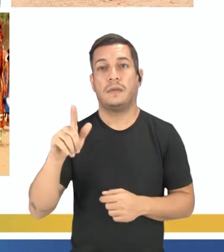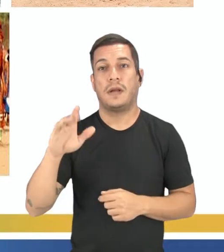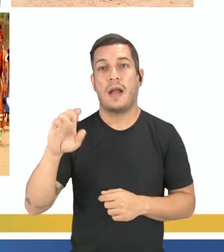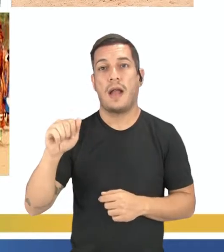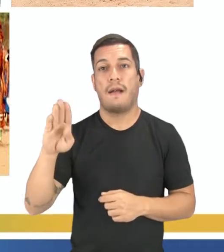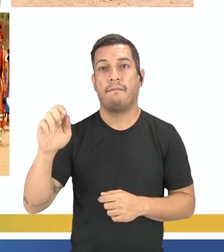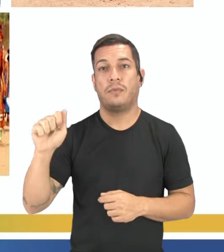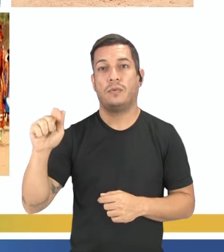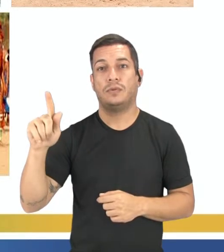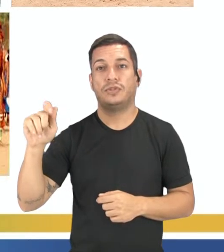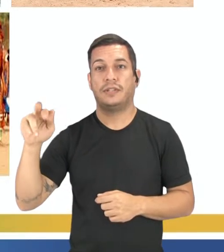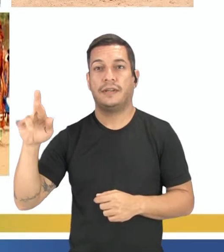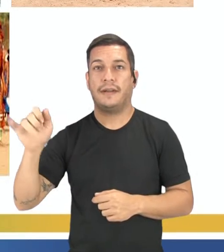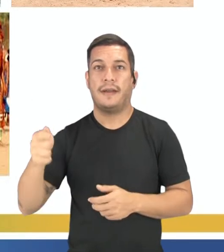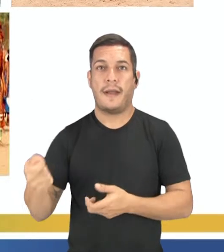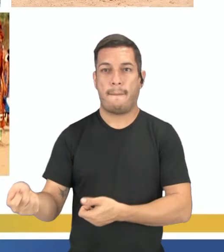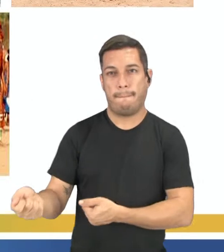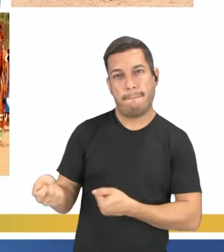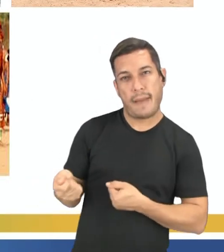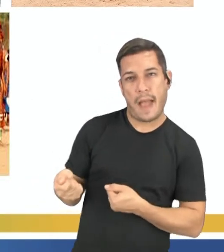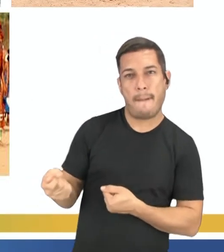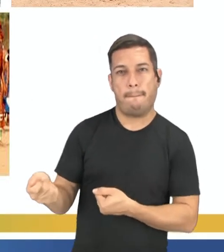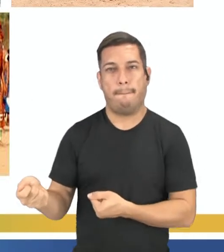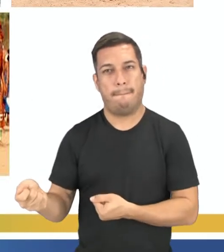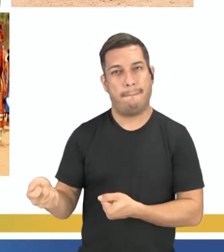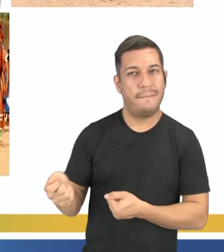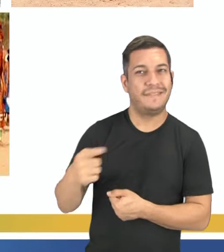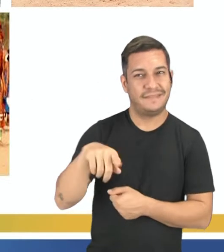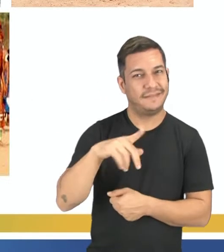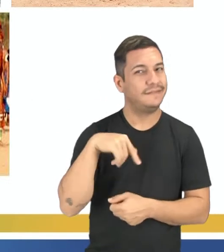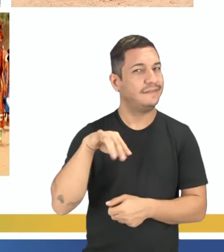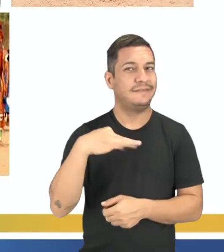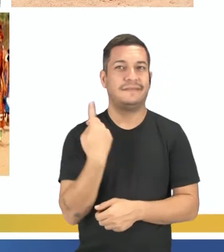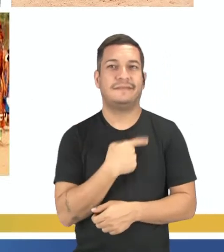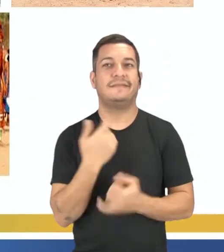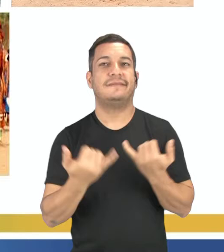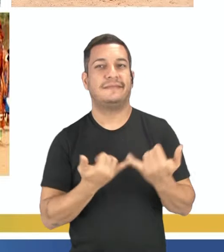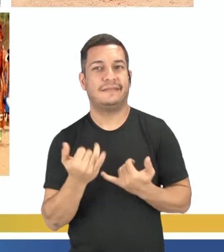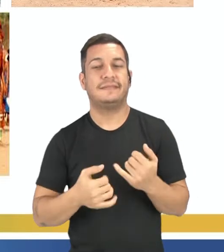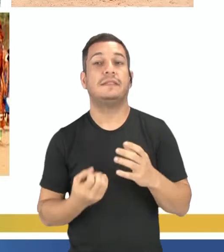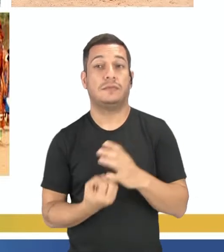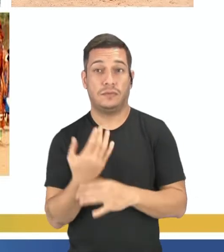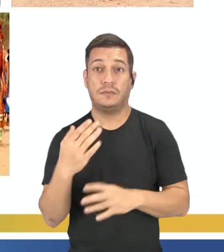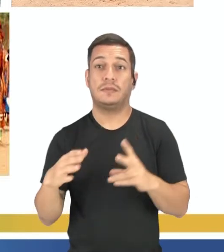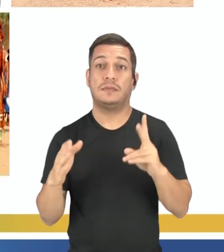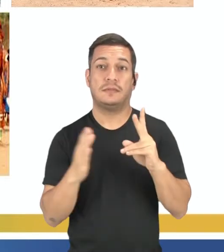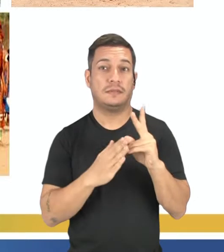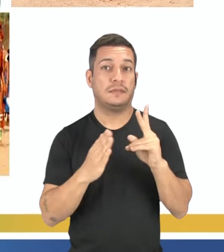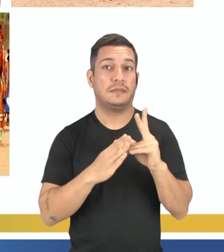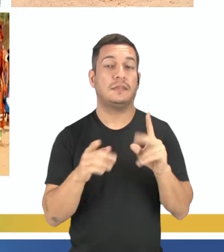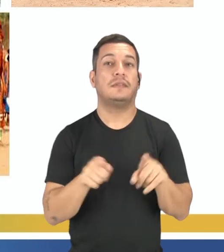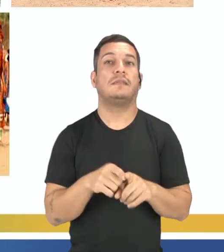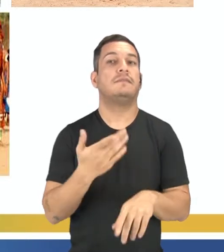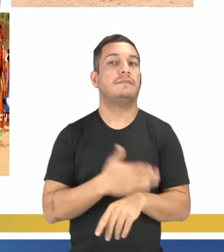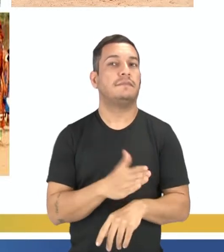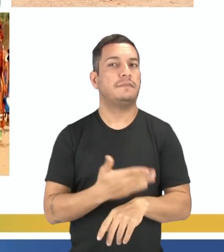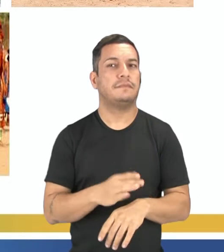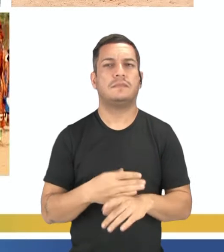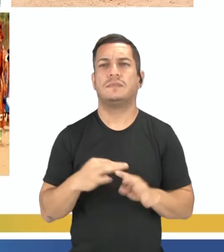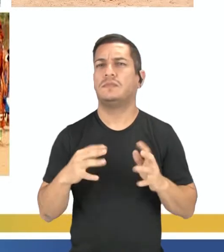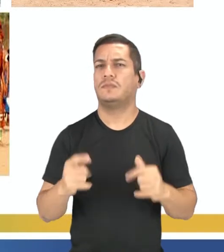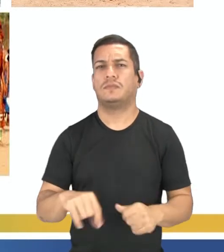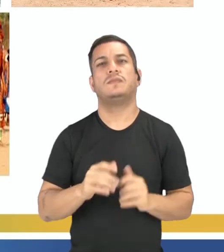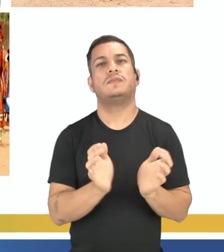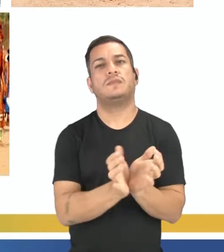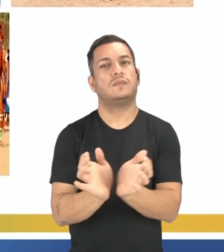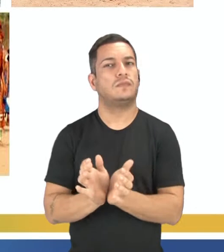é o cabo de guerra. Quem nunca brincou de cabo de guerra na infância? Todos nós brincamos de cabo de guerra. É de origem indígena, altamente praticada